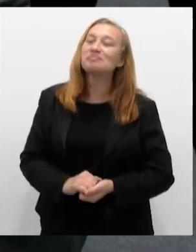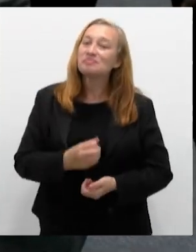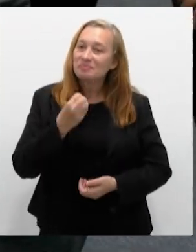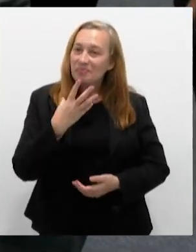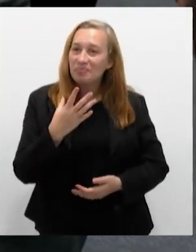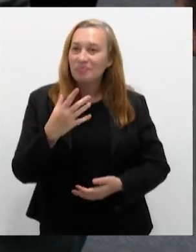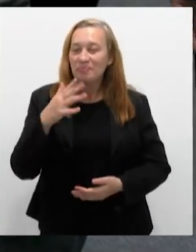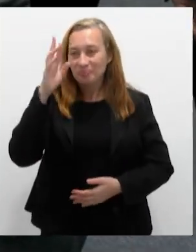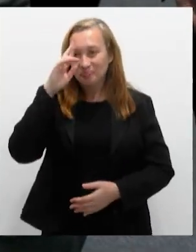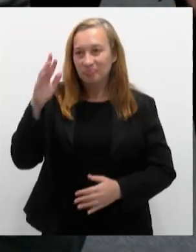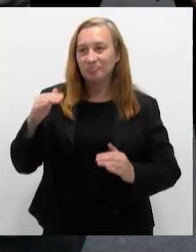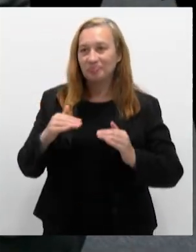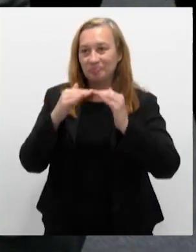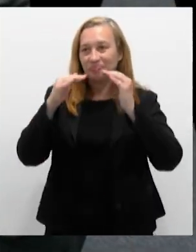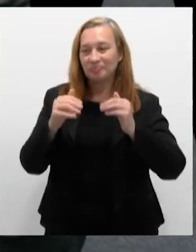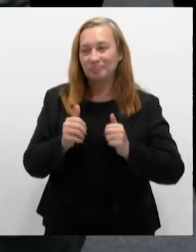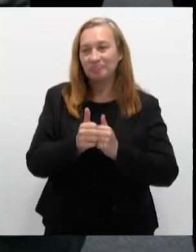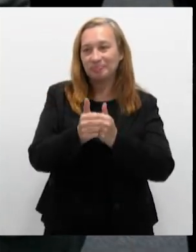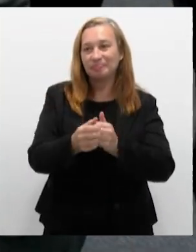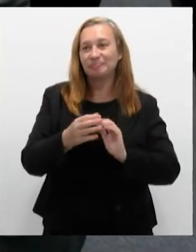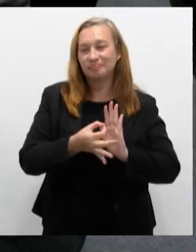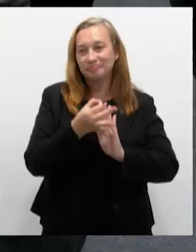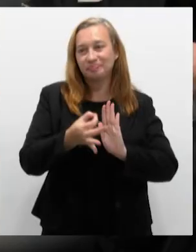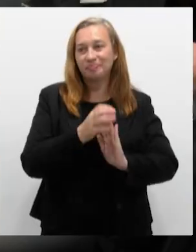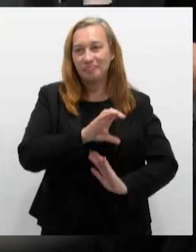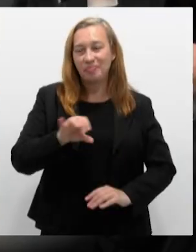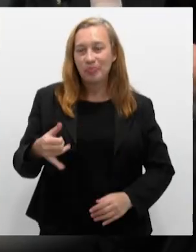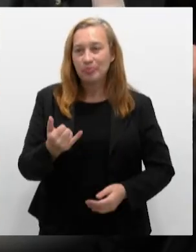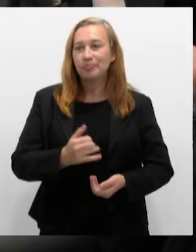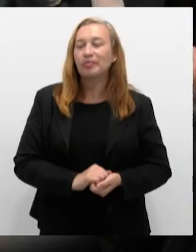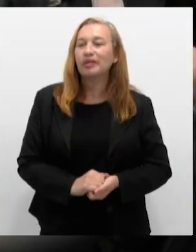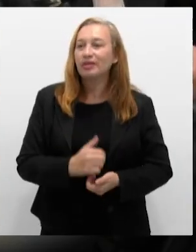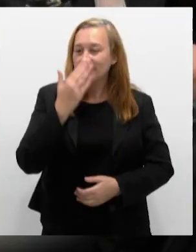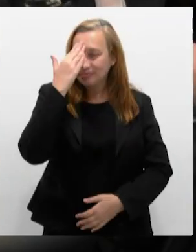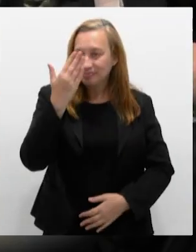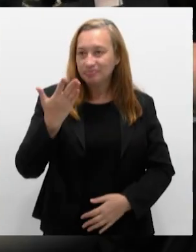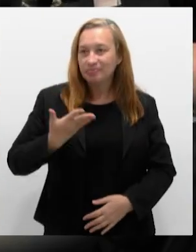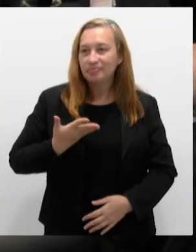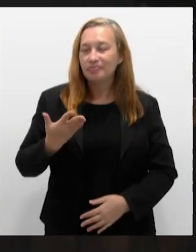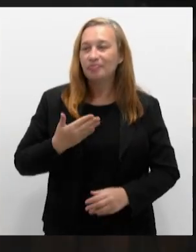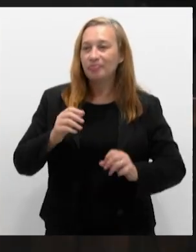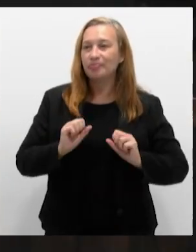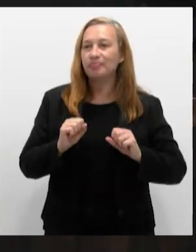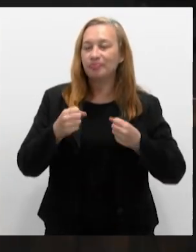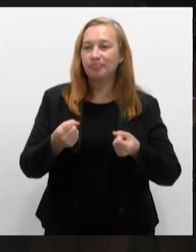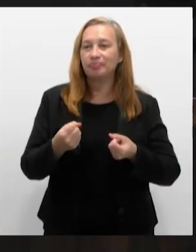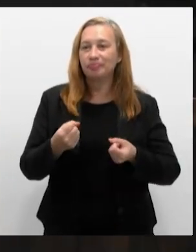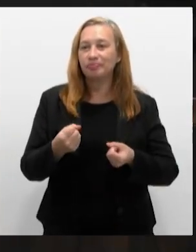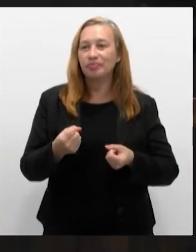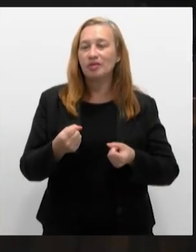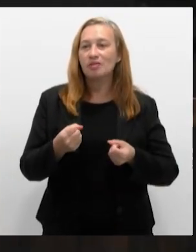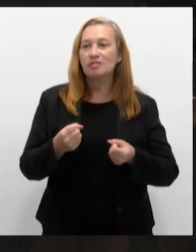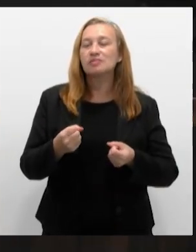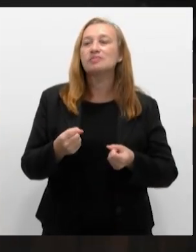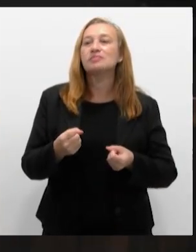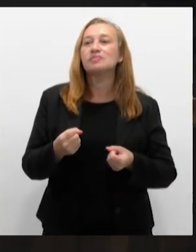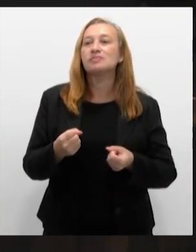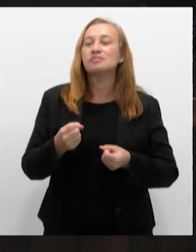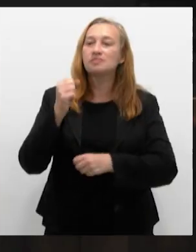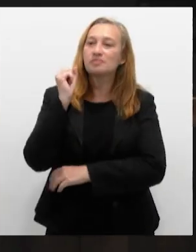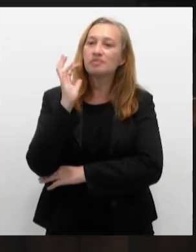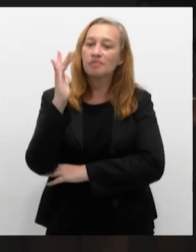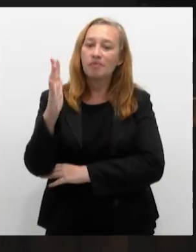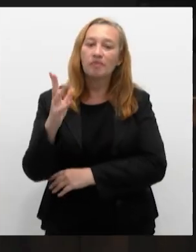Presidente, favorável acompanhando o parecer da CCJ. Obrigado. Muito obrigado, amigo. Pela Comissão de Defesa do Meio Ambiente, deputado presidente